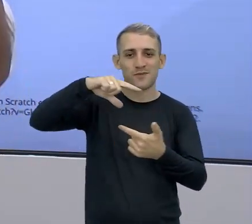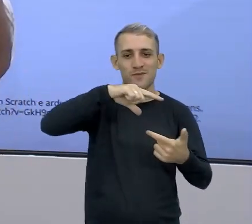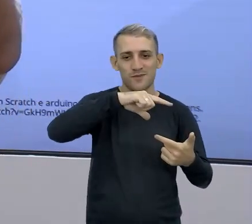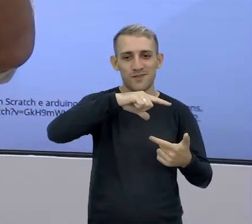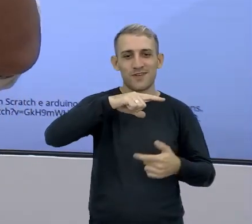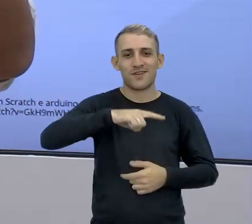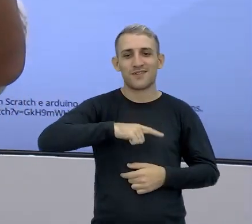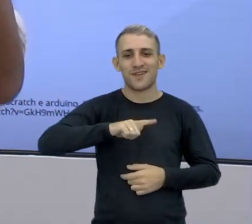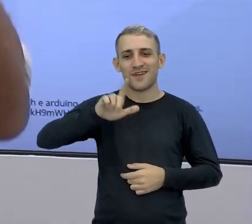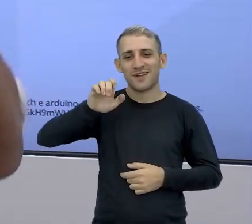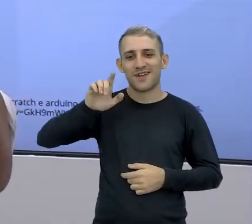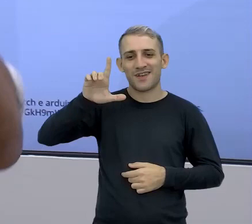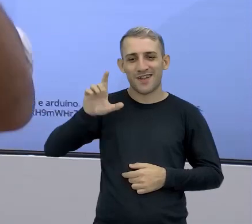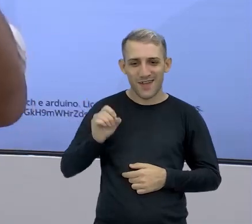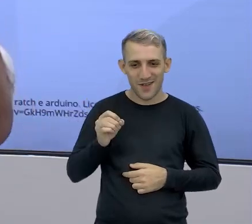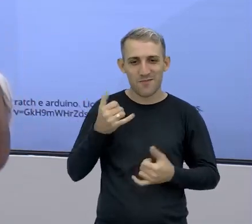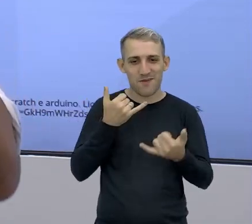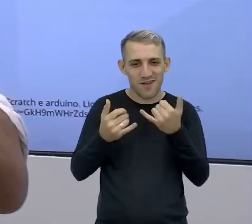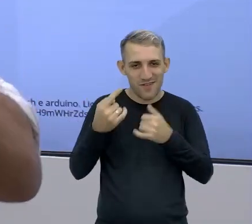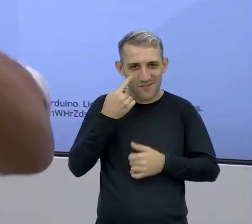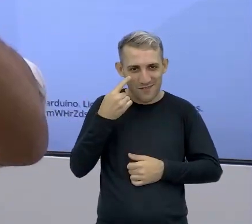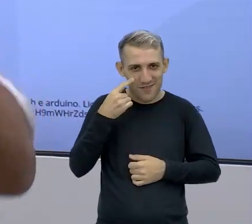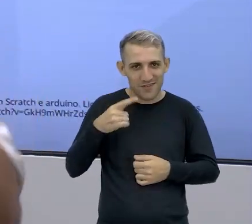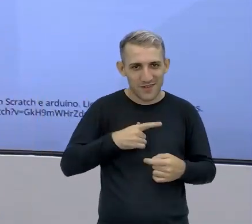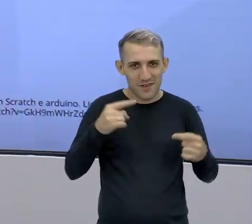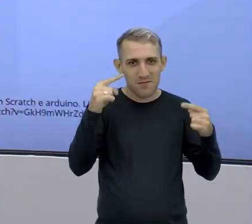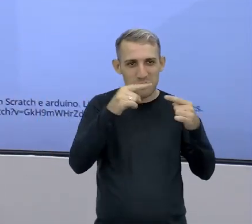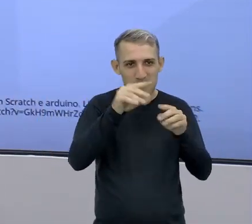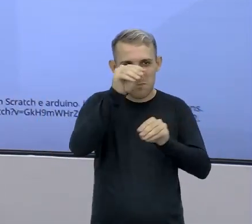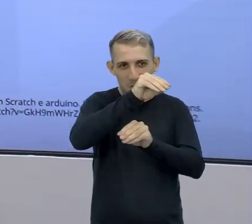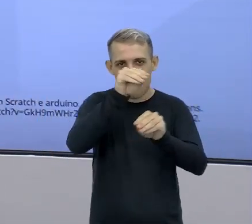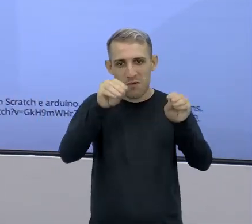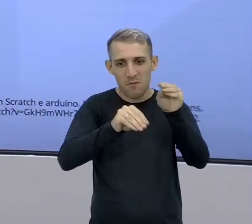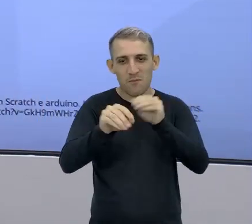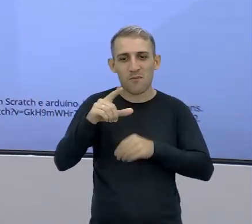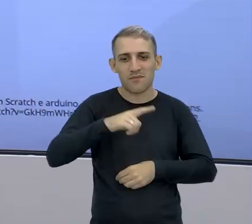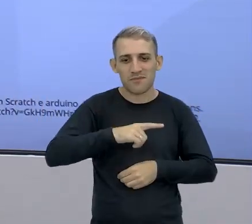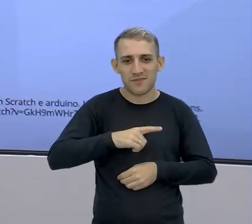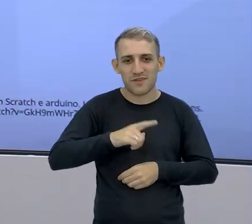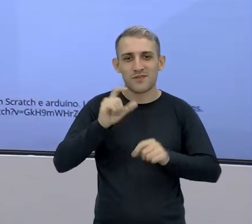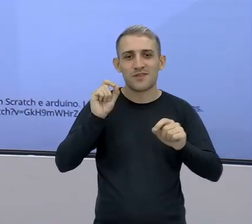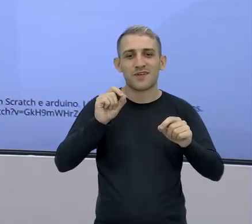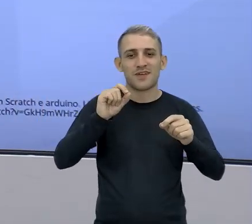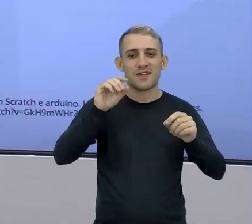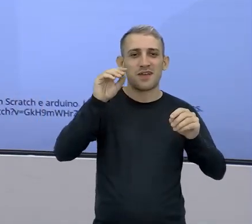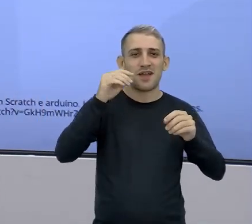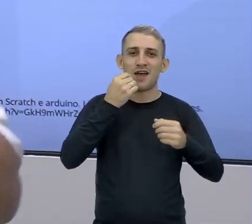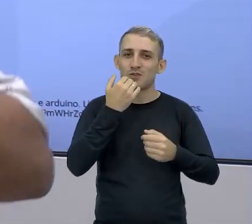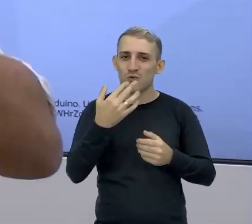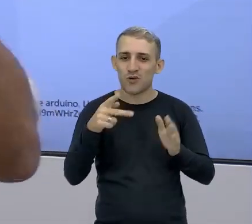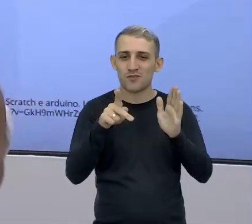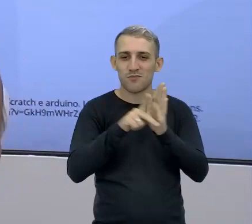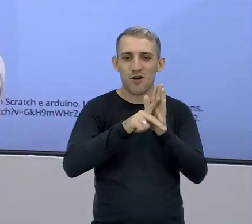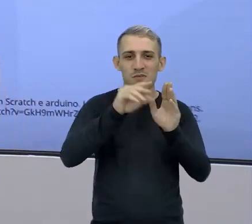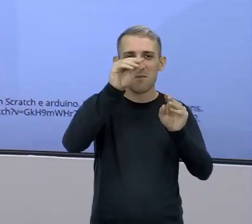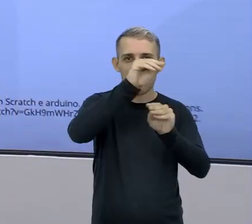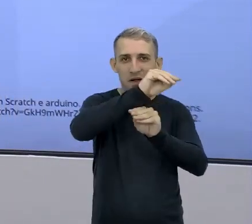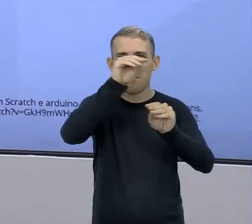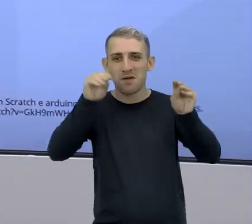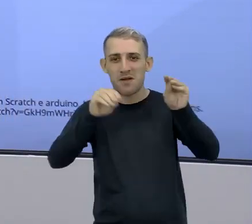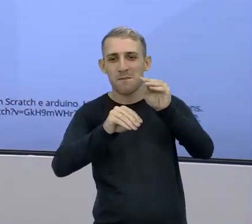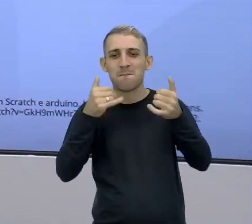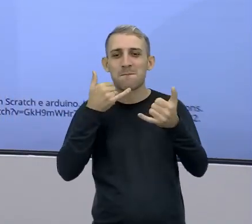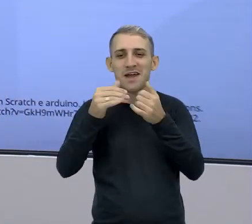parece um legozinho, né? Você vai grudando uma pecinha na outra e a partir dessas peças, das cores da peça, é como se fosse